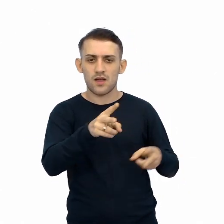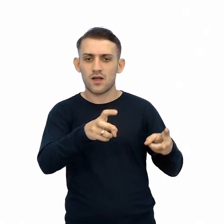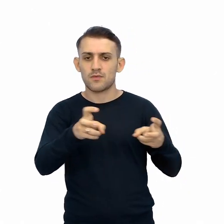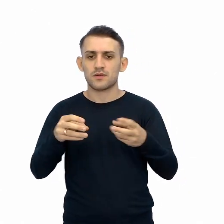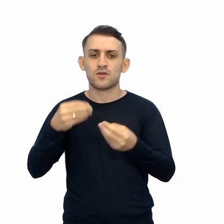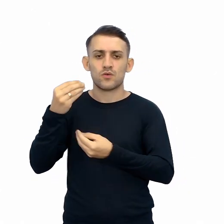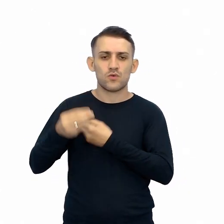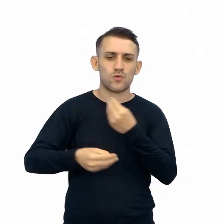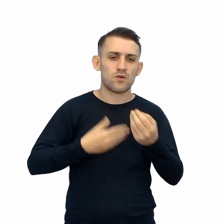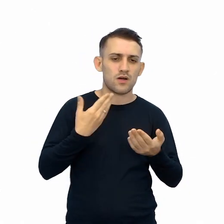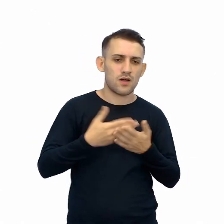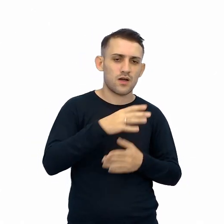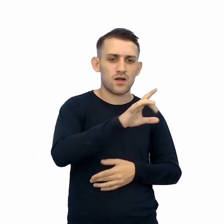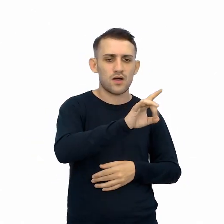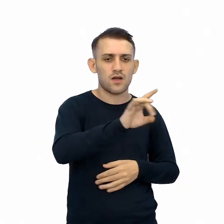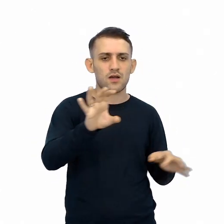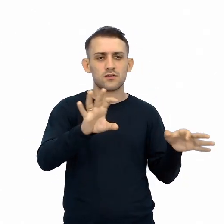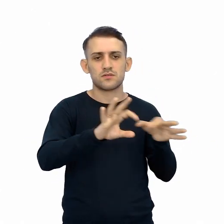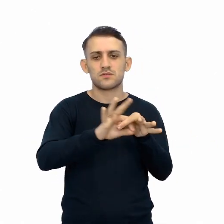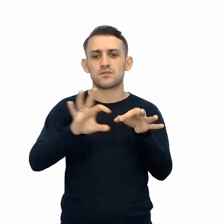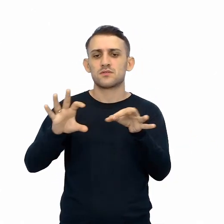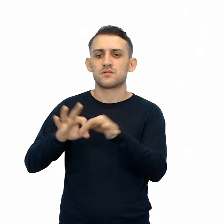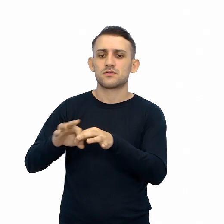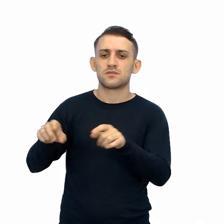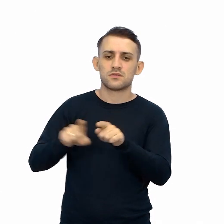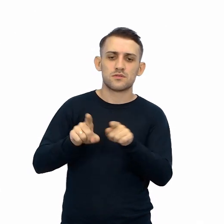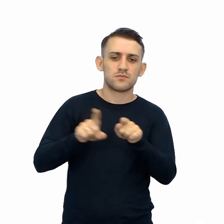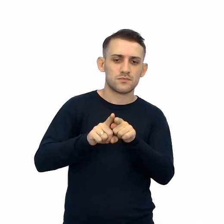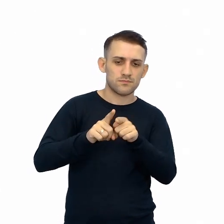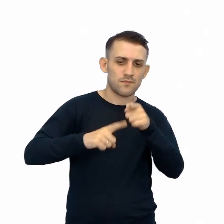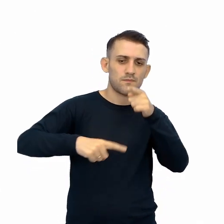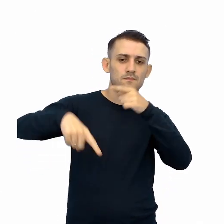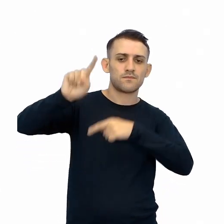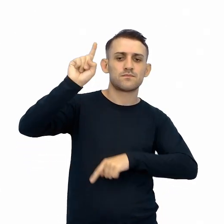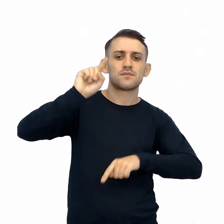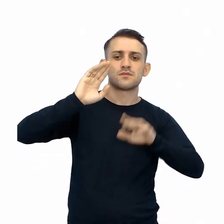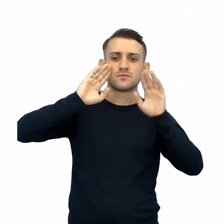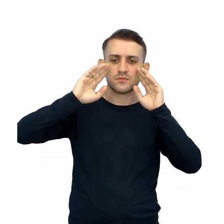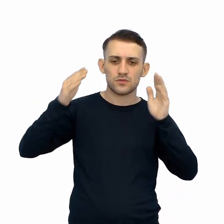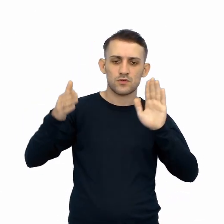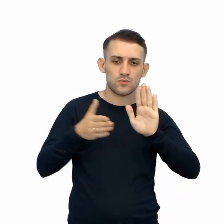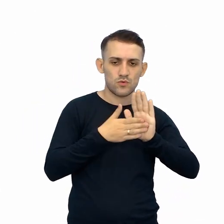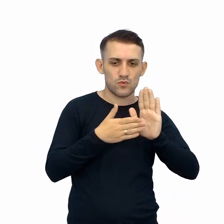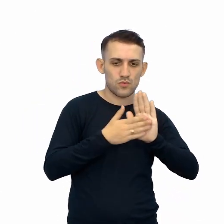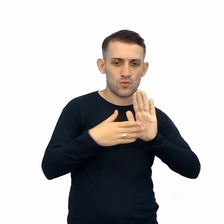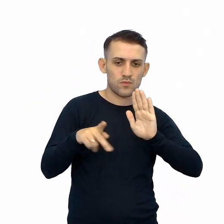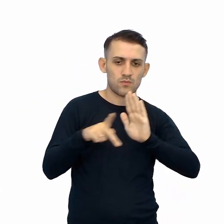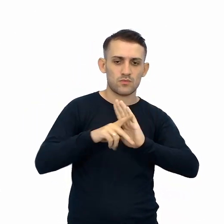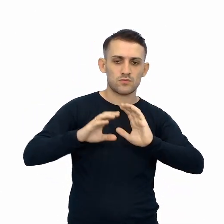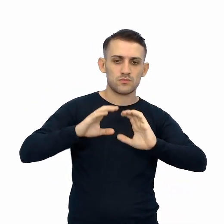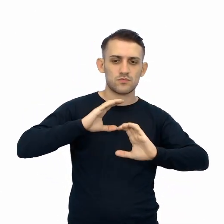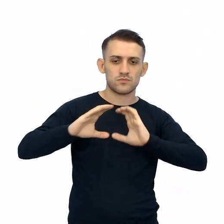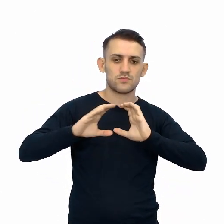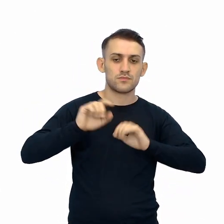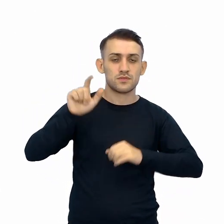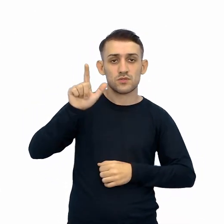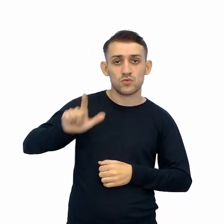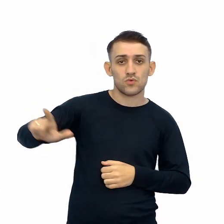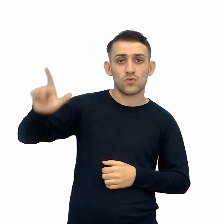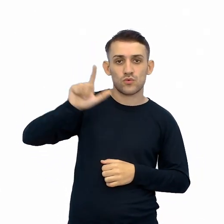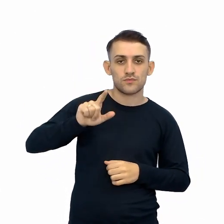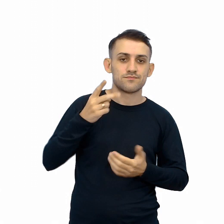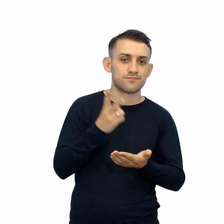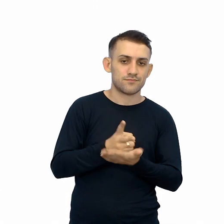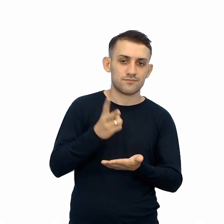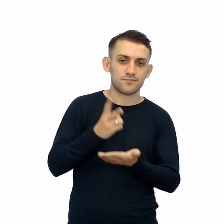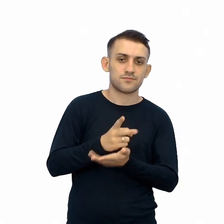como cada aula se conecta e progride em direção ao propósito comunicativo. E, claro,